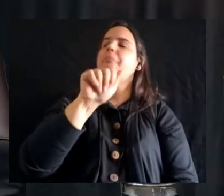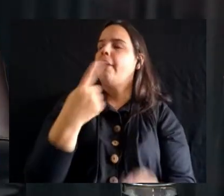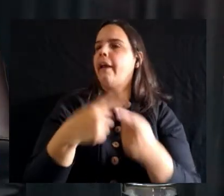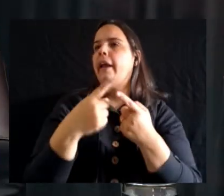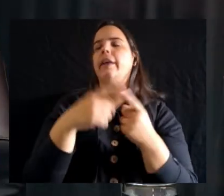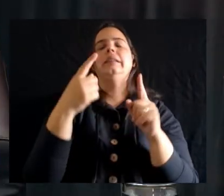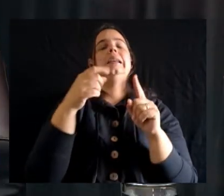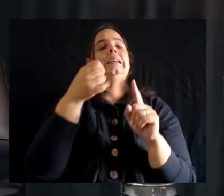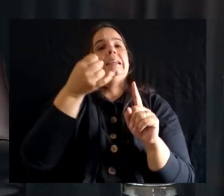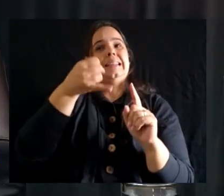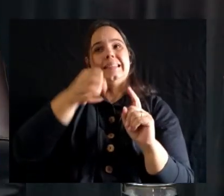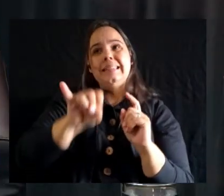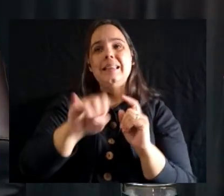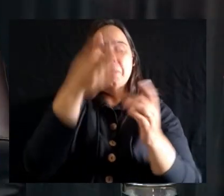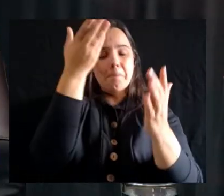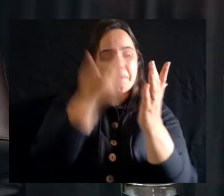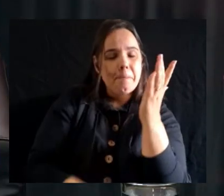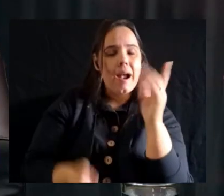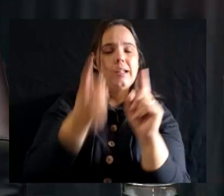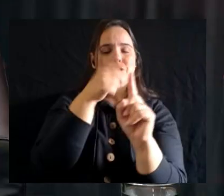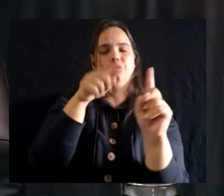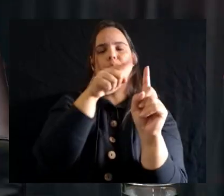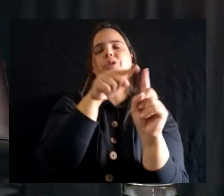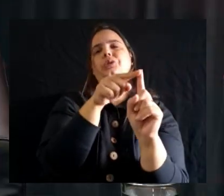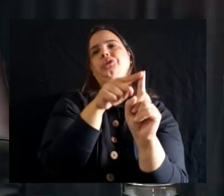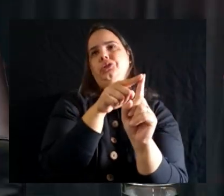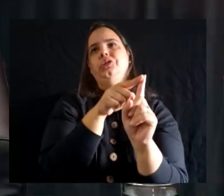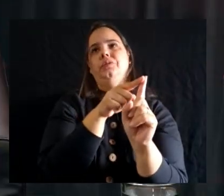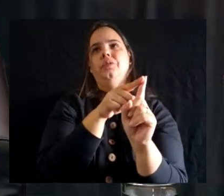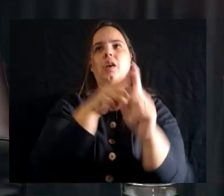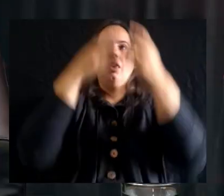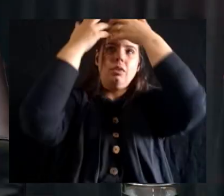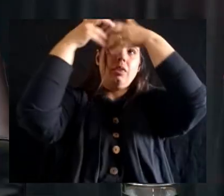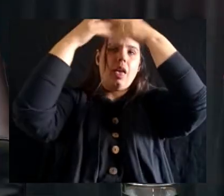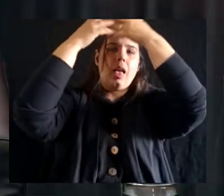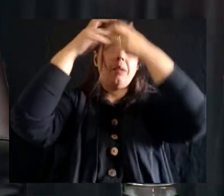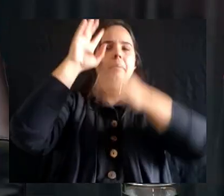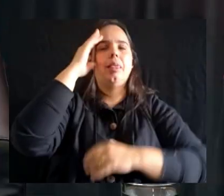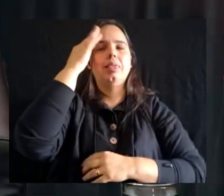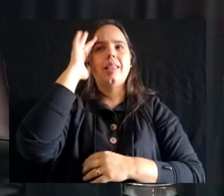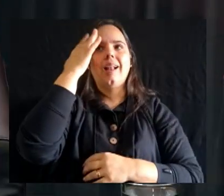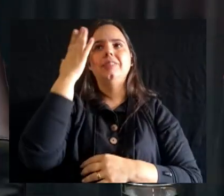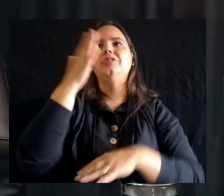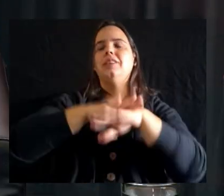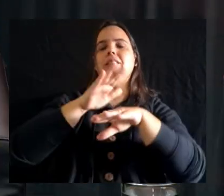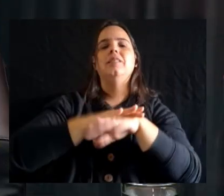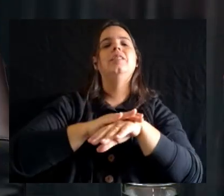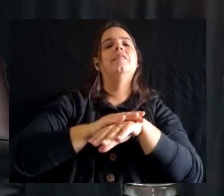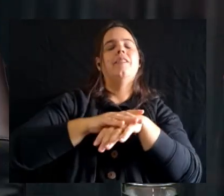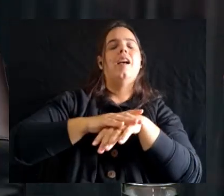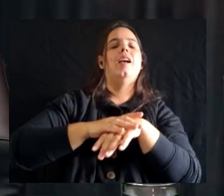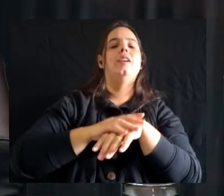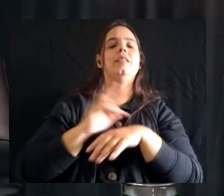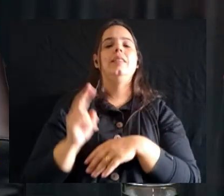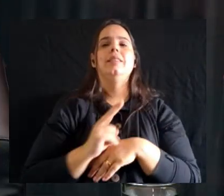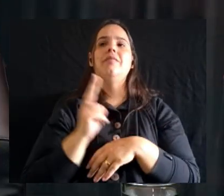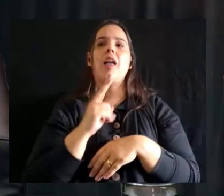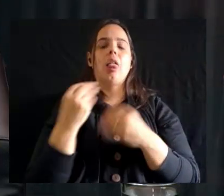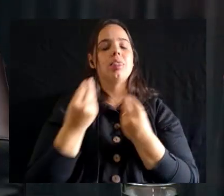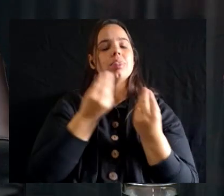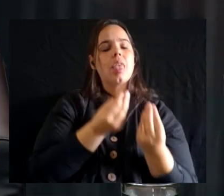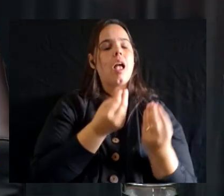o cérebro entende isso, né? E ele vai valorizar ali em termos neurobiológicos questões